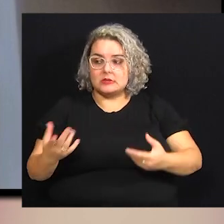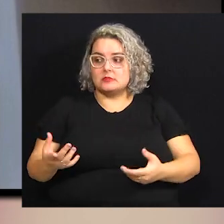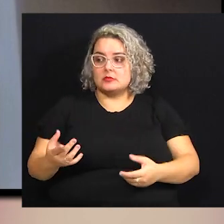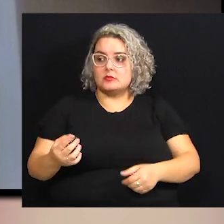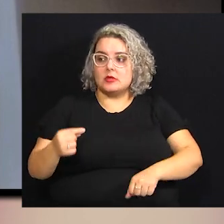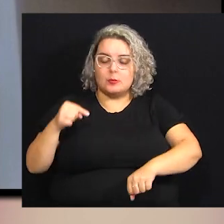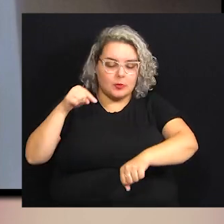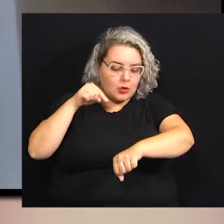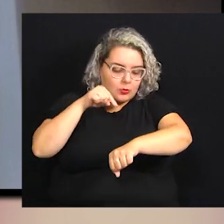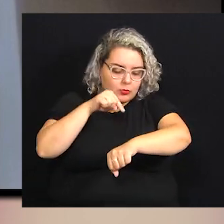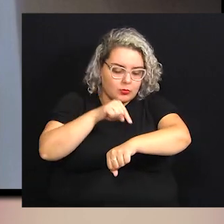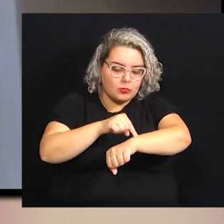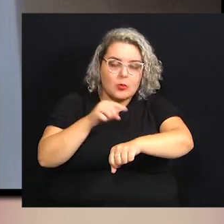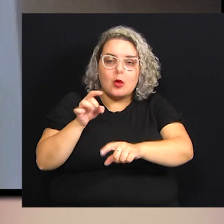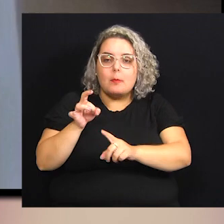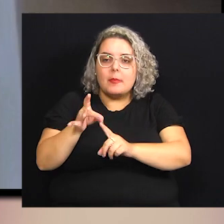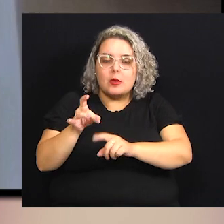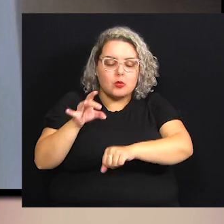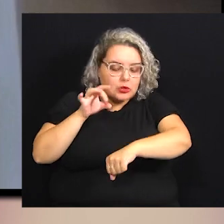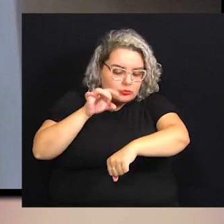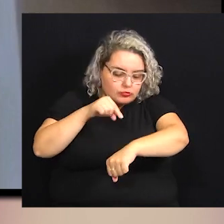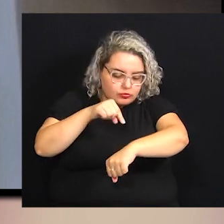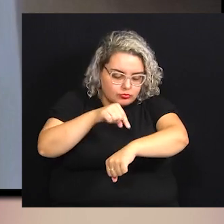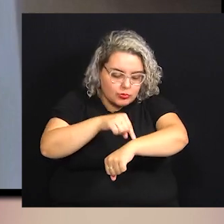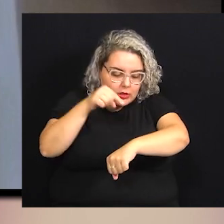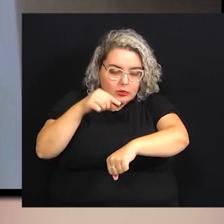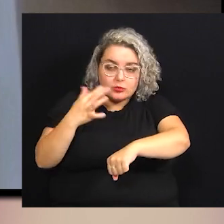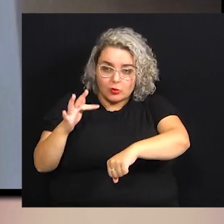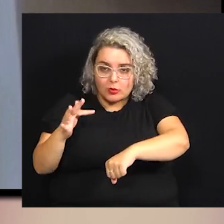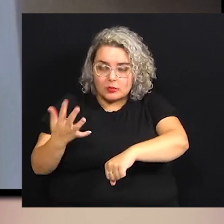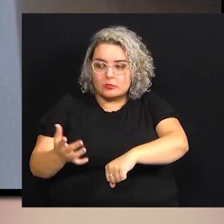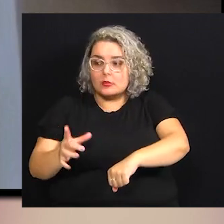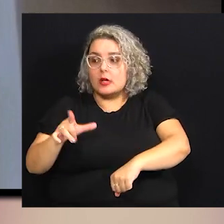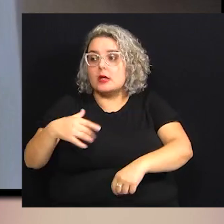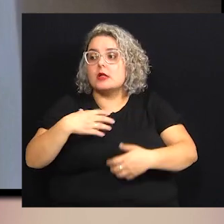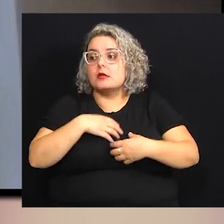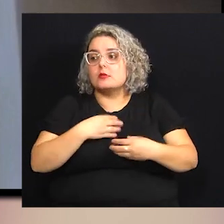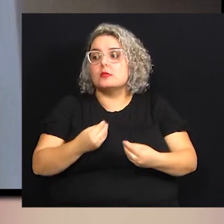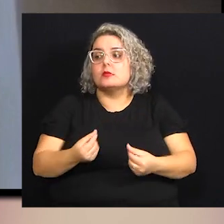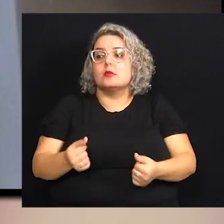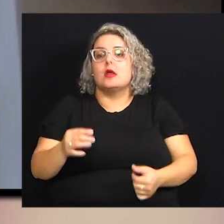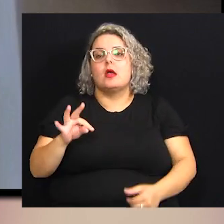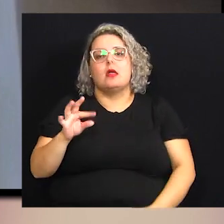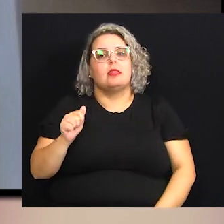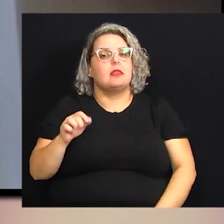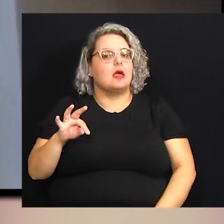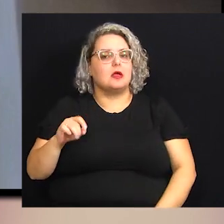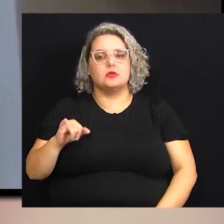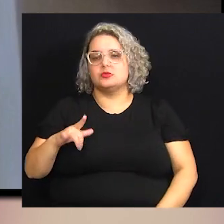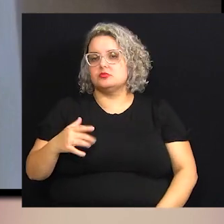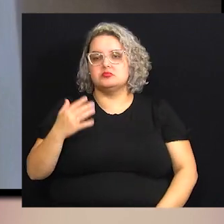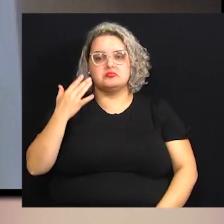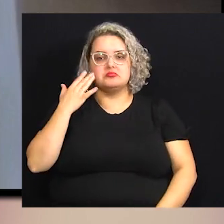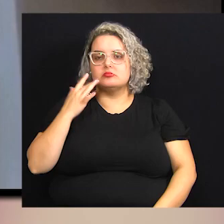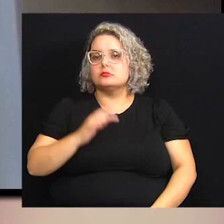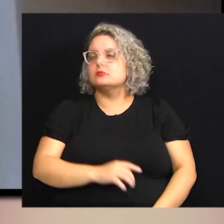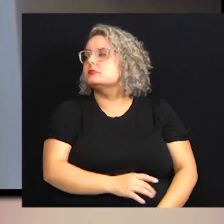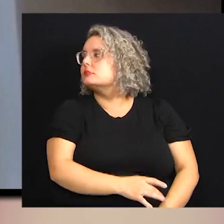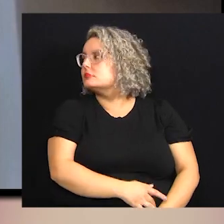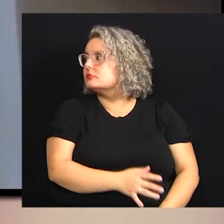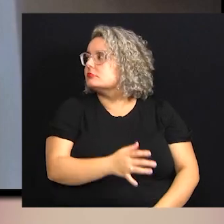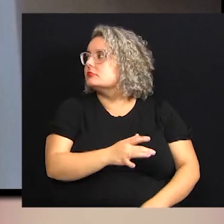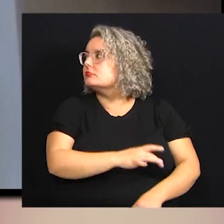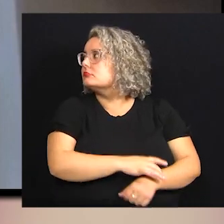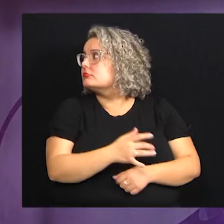pega uma agulhinha para ver se ela sente dor naquela lesão. E depois a sensibilidade tátil, ela não sente tocar